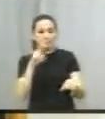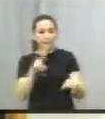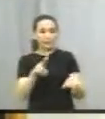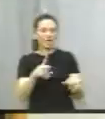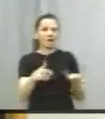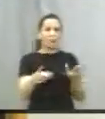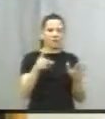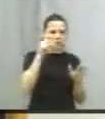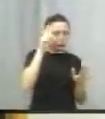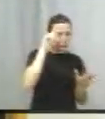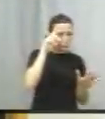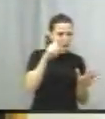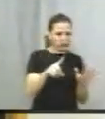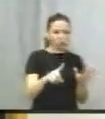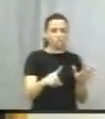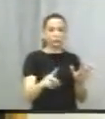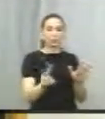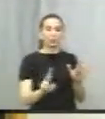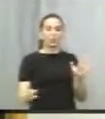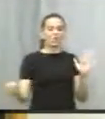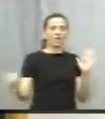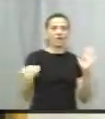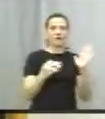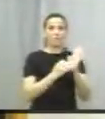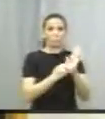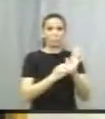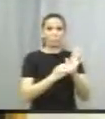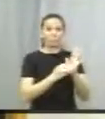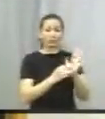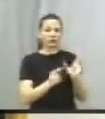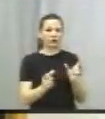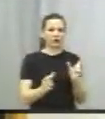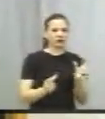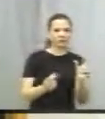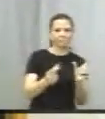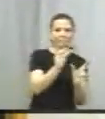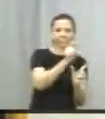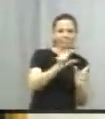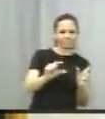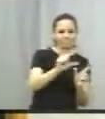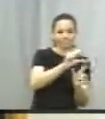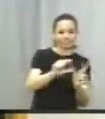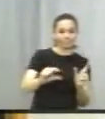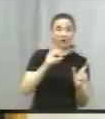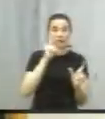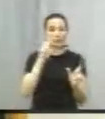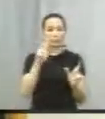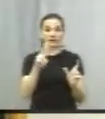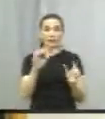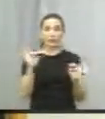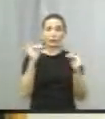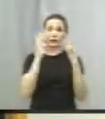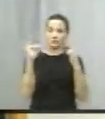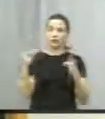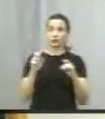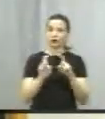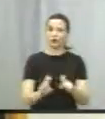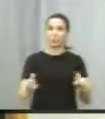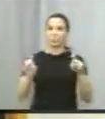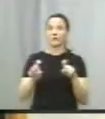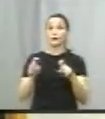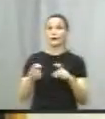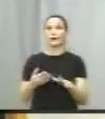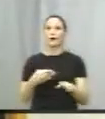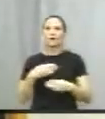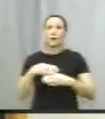data de validade, tudo a partir desse chip, só encostando o cartão nele. Então, é um grande avanço, e